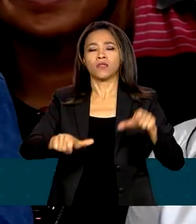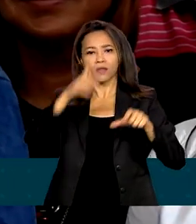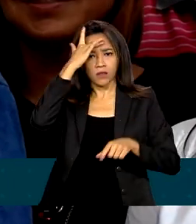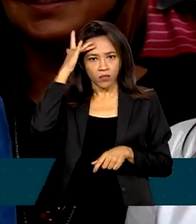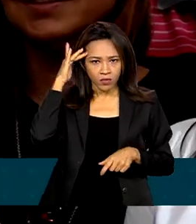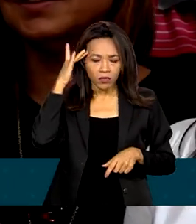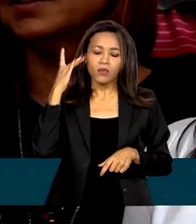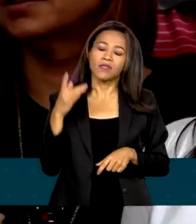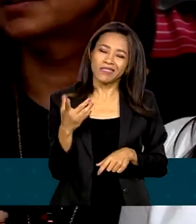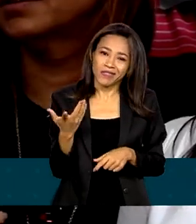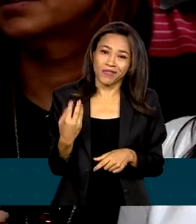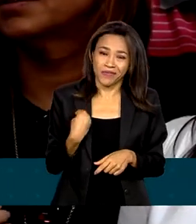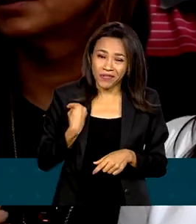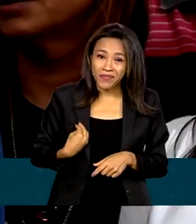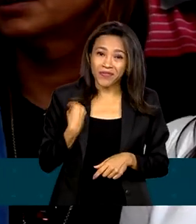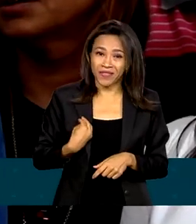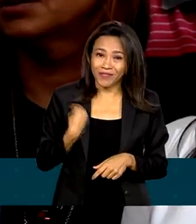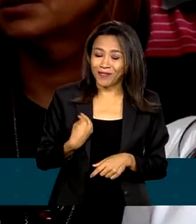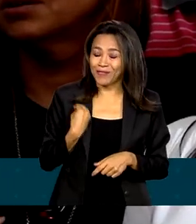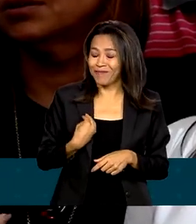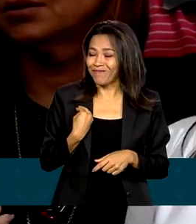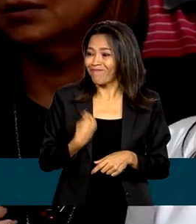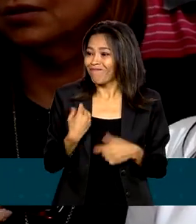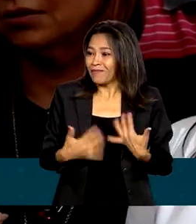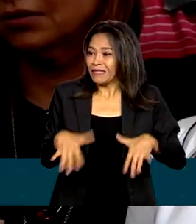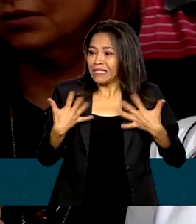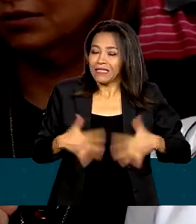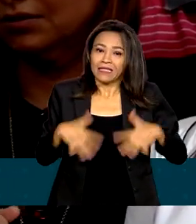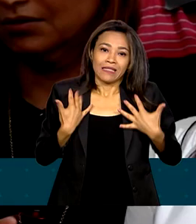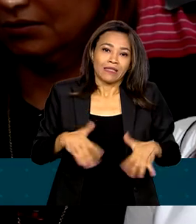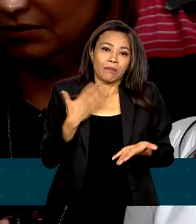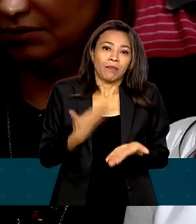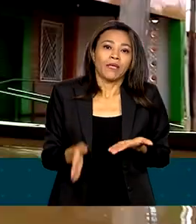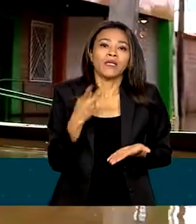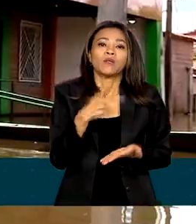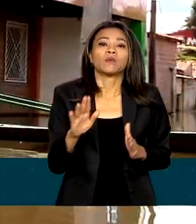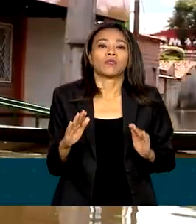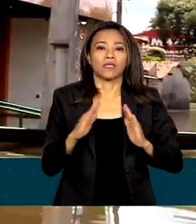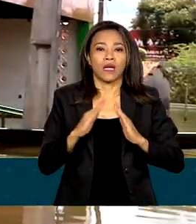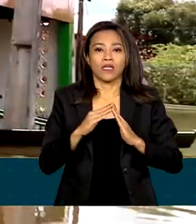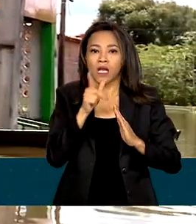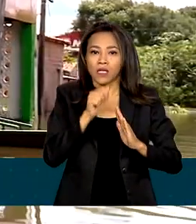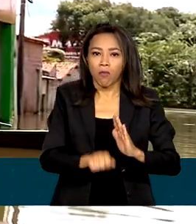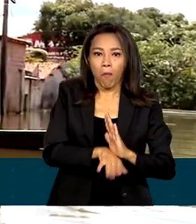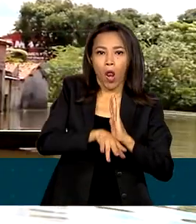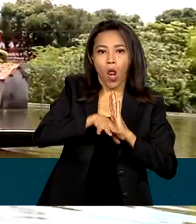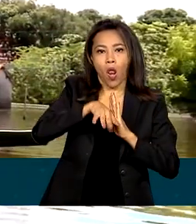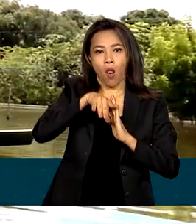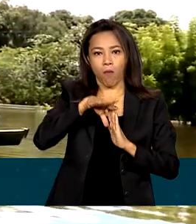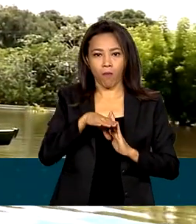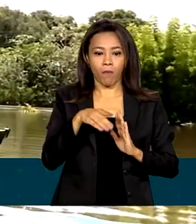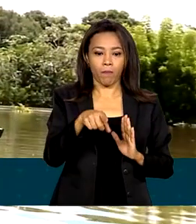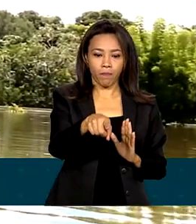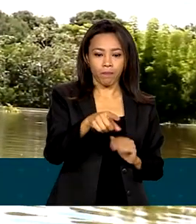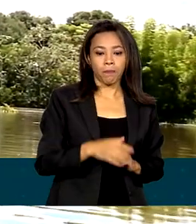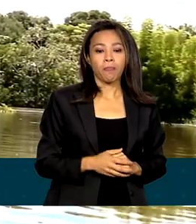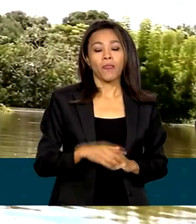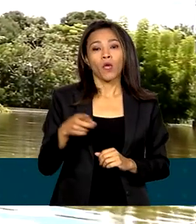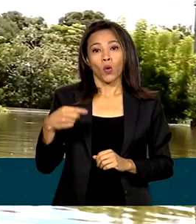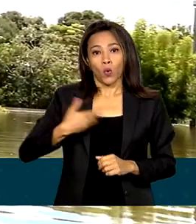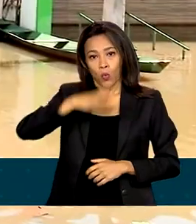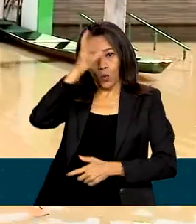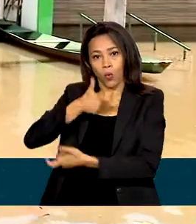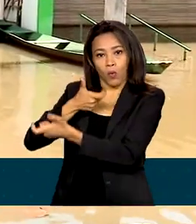situação muito desagradável, como as pessoas que tiveram suas casas alagadas. De acordo com informações do Corpo de Bombeiros